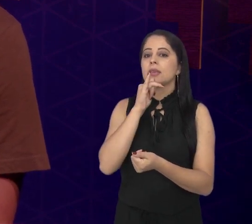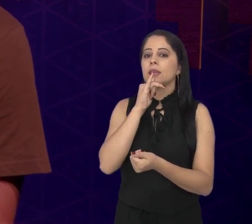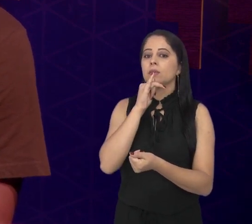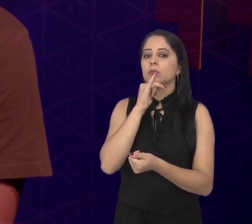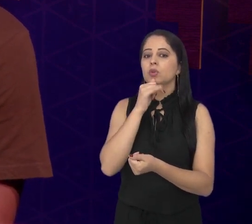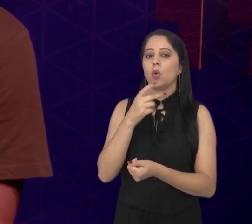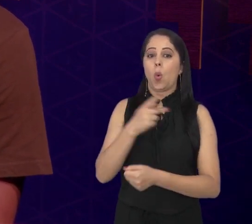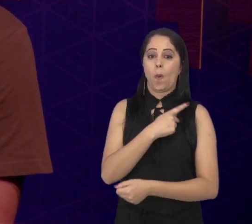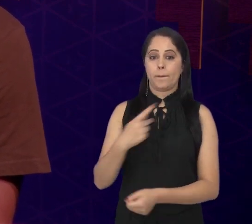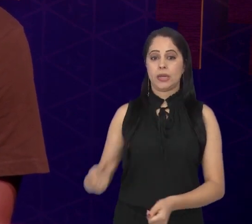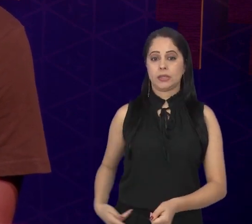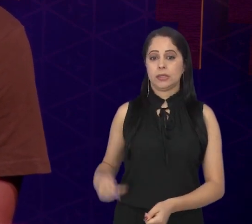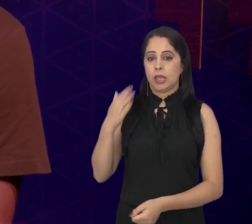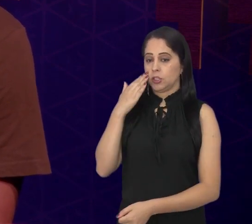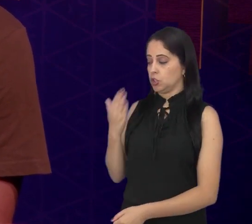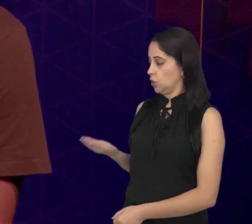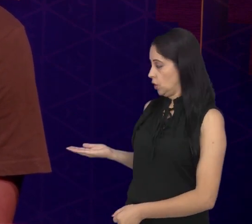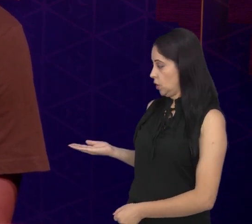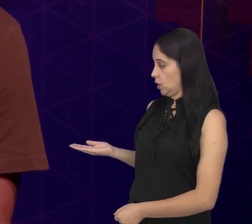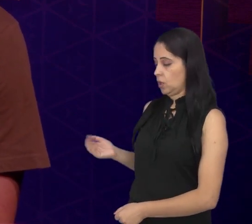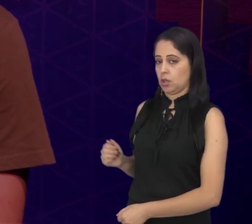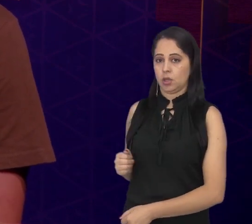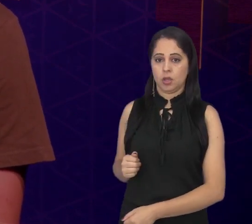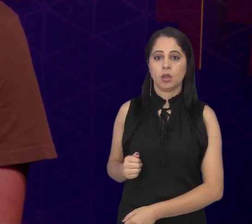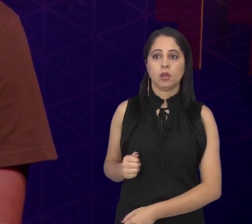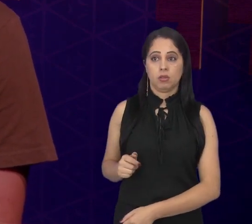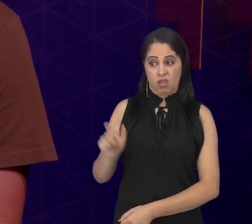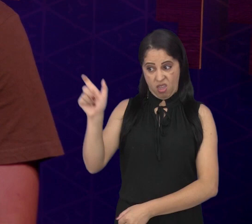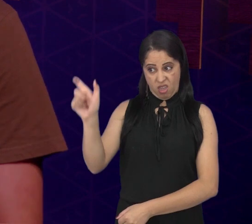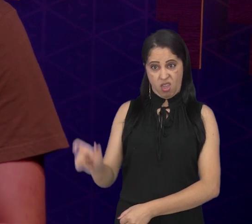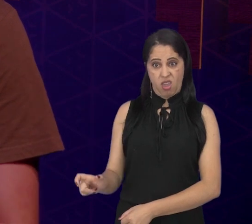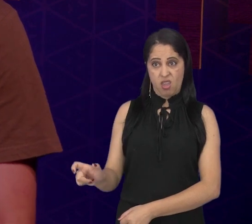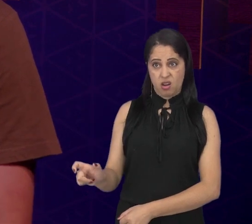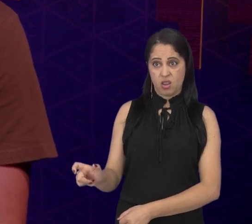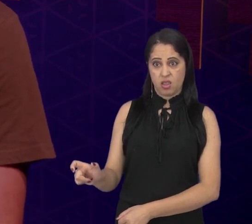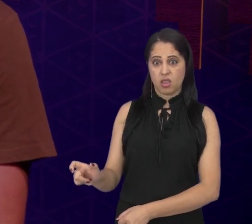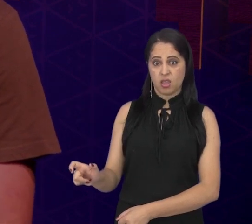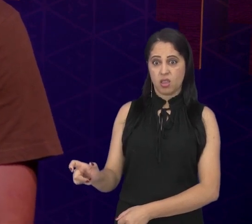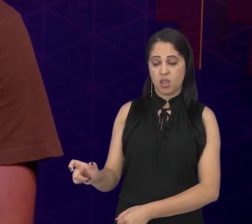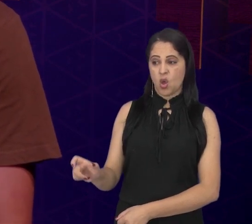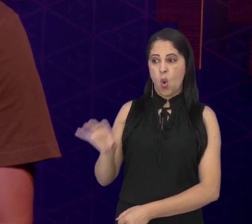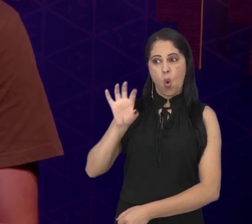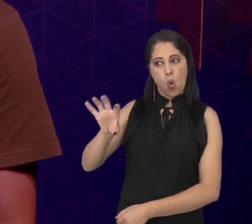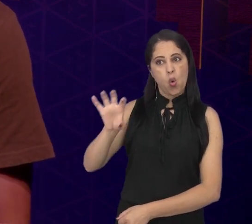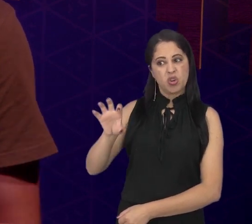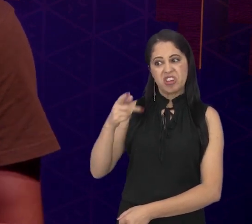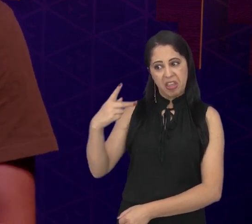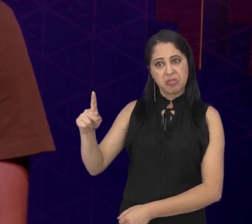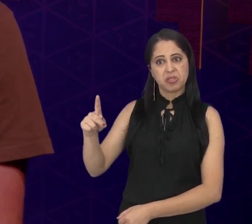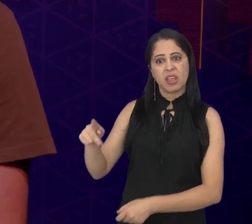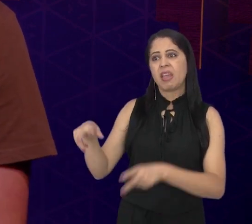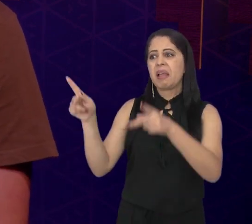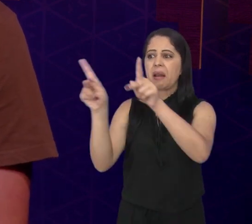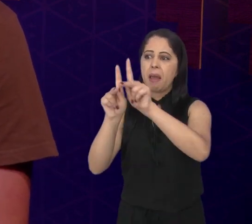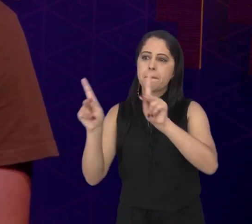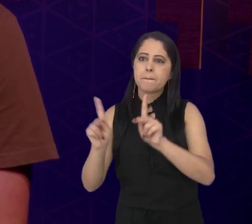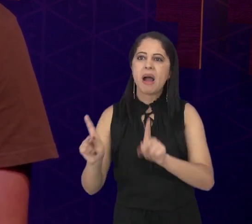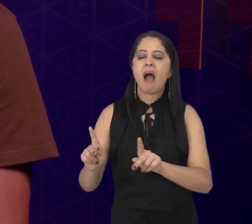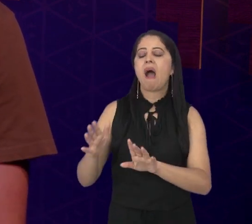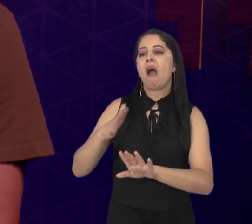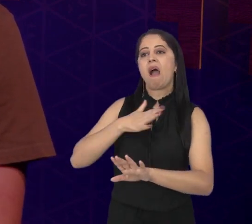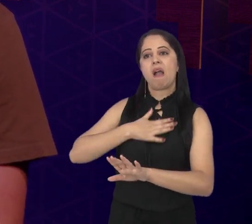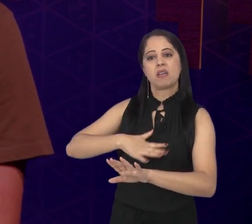no governo do Barack Obama, por exemplo, que para o mundo, né, para a gente que estava de fora,